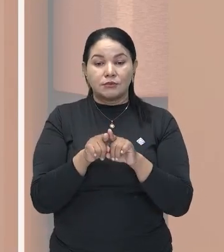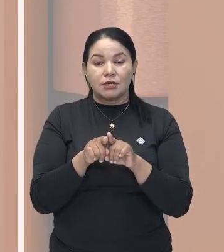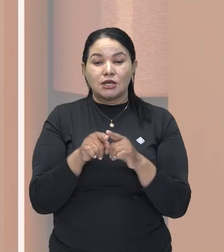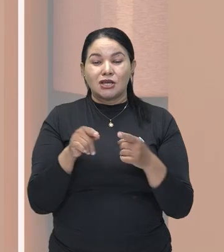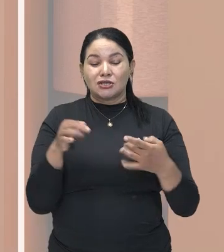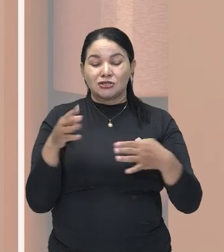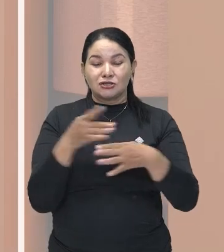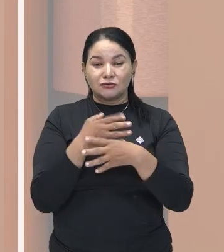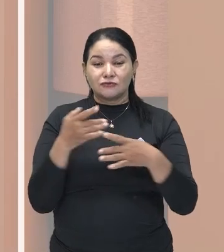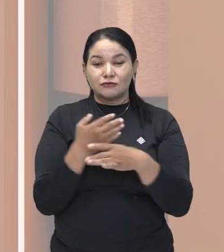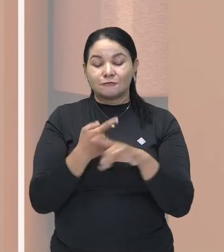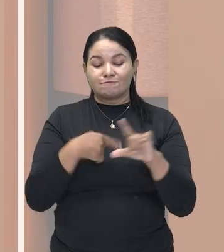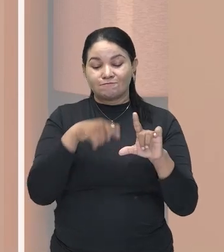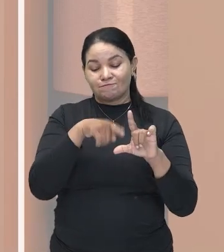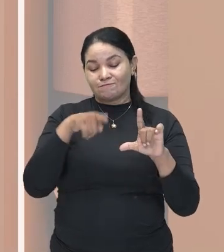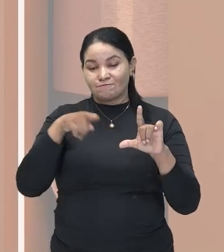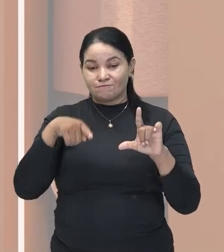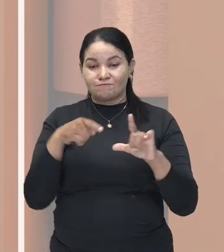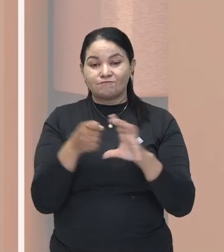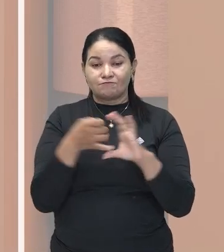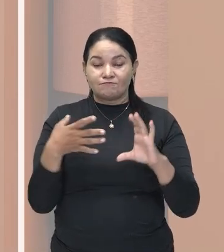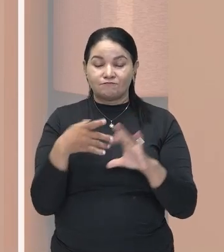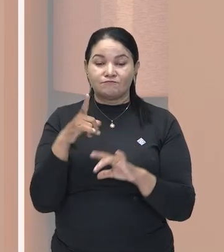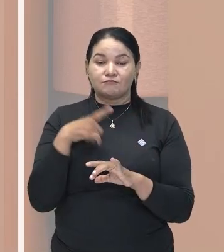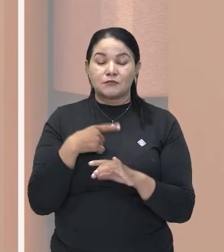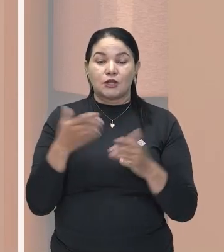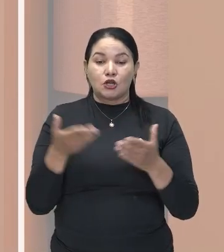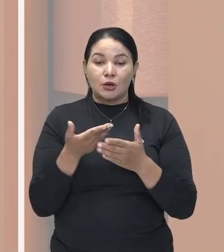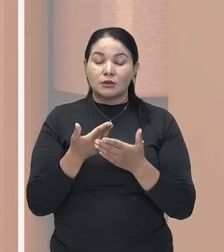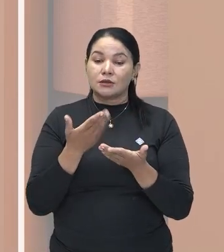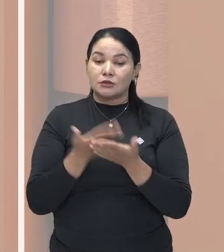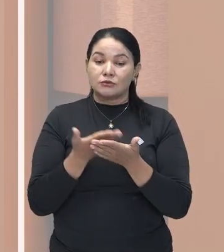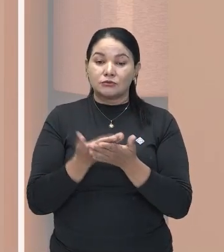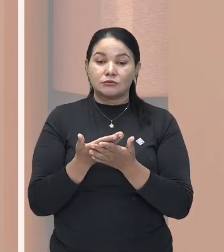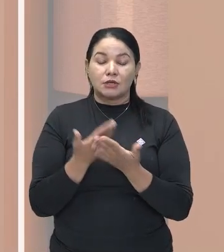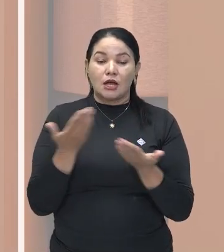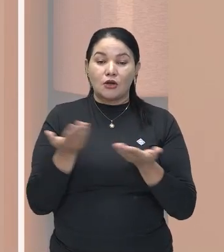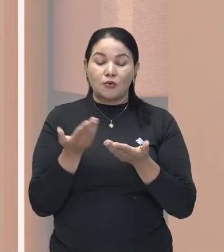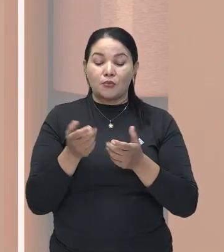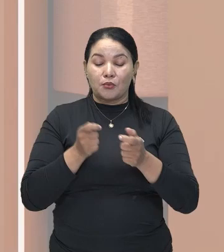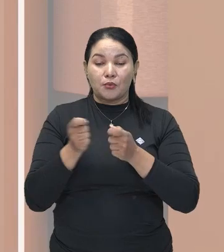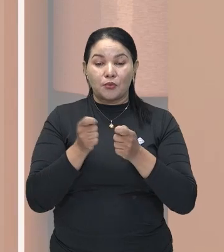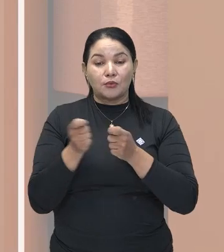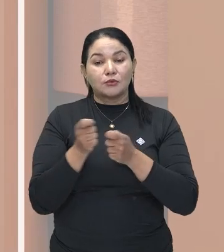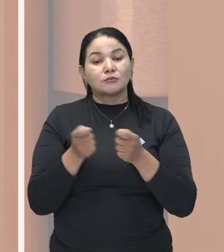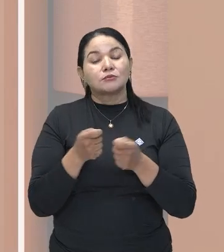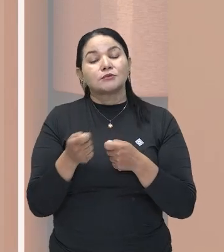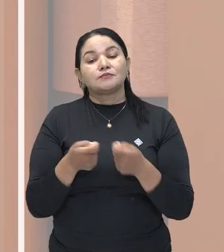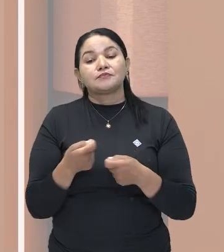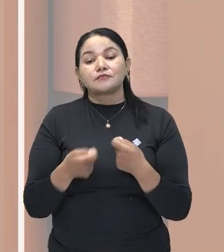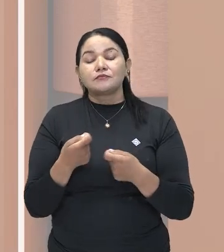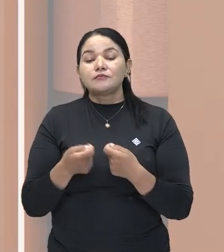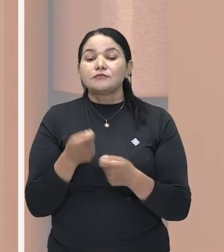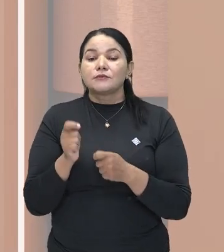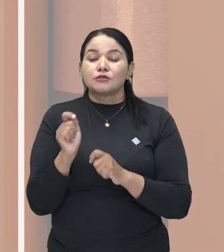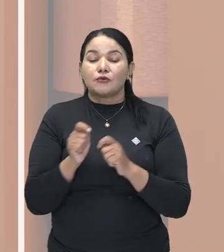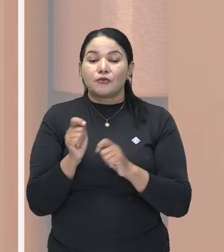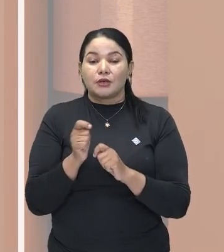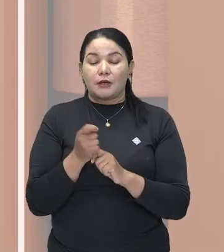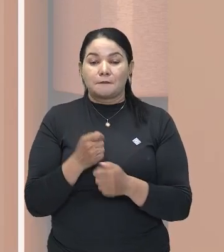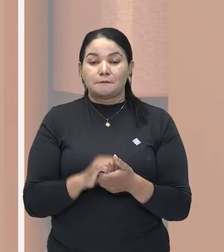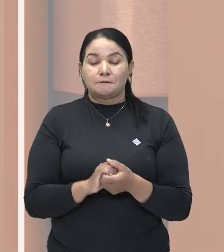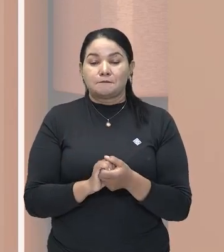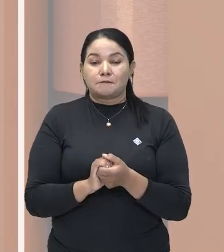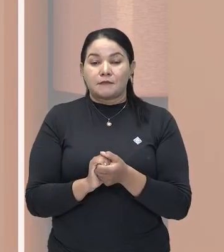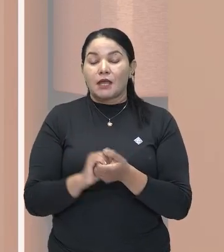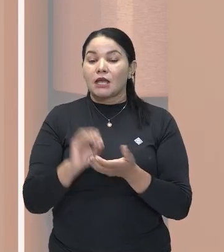além da parte populacional, também vamos estudar a parte econômica, principalmente os recursos